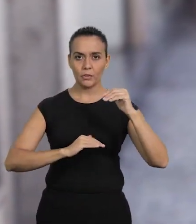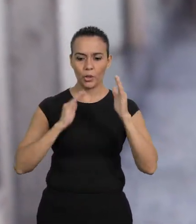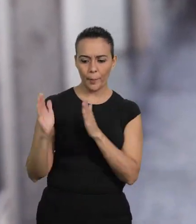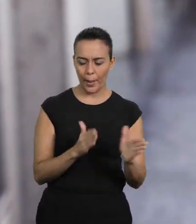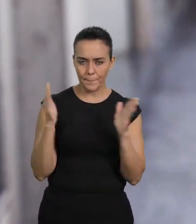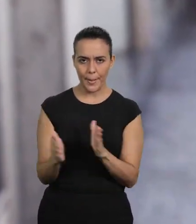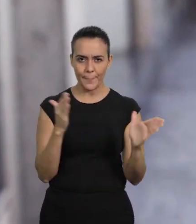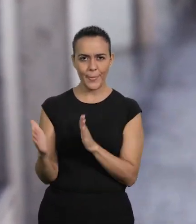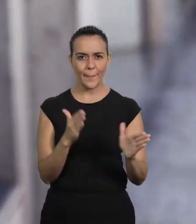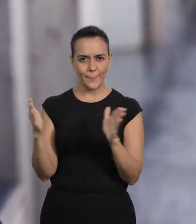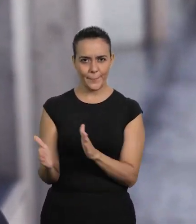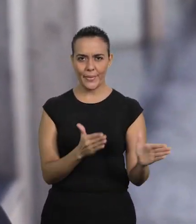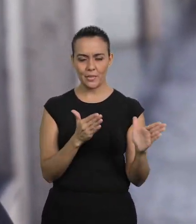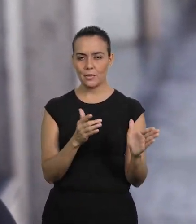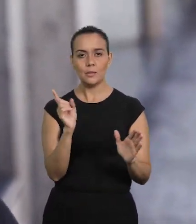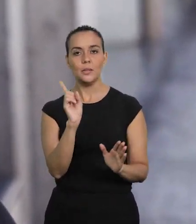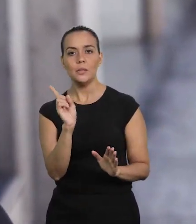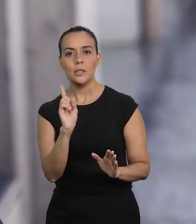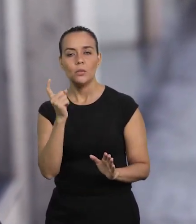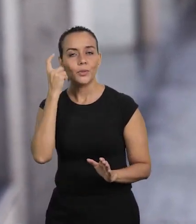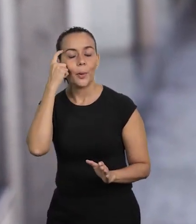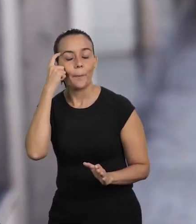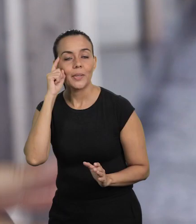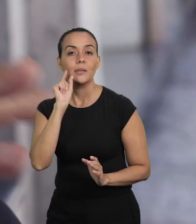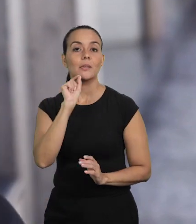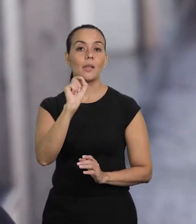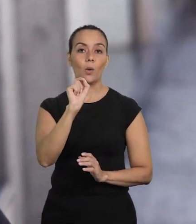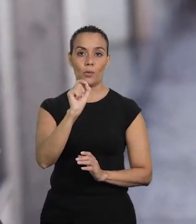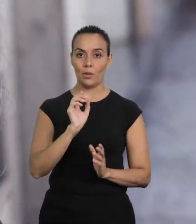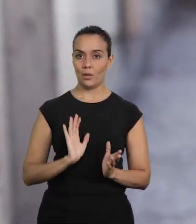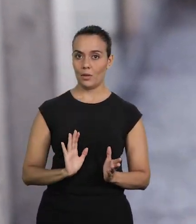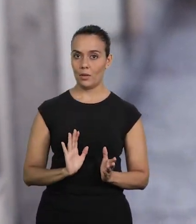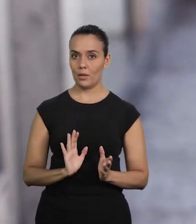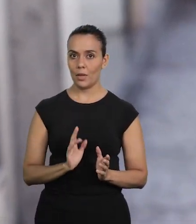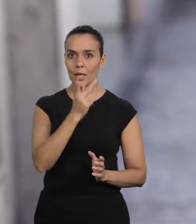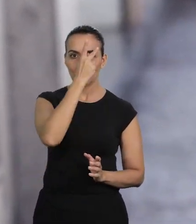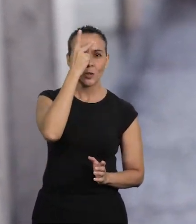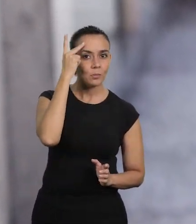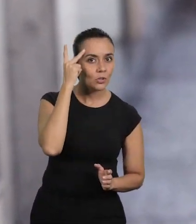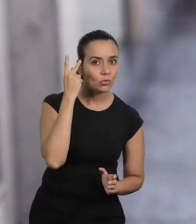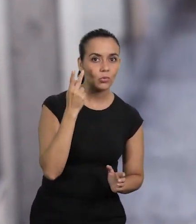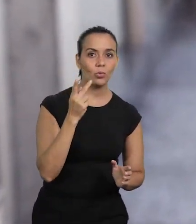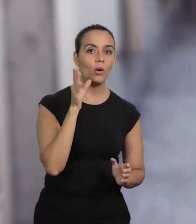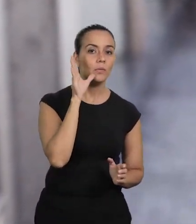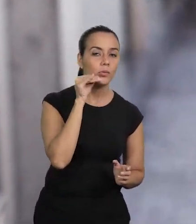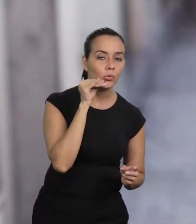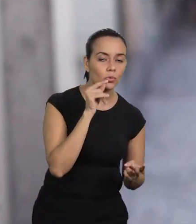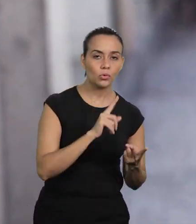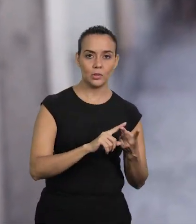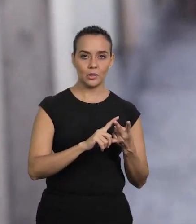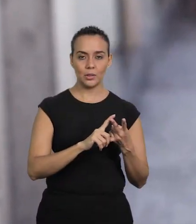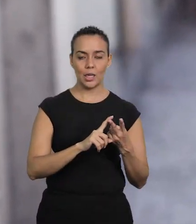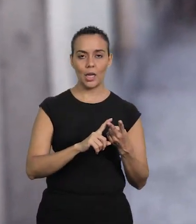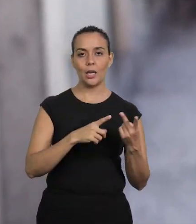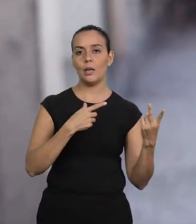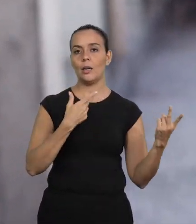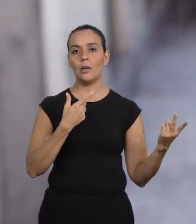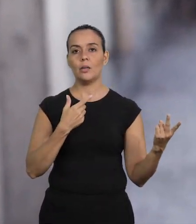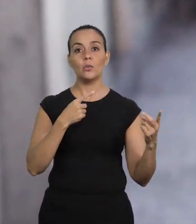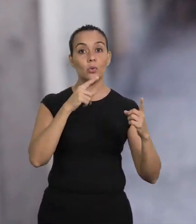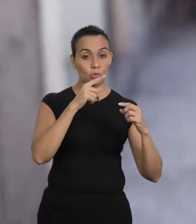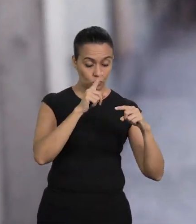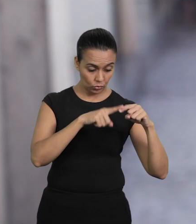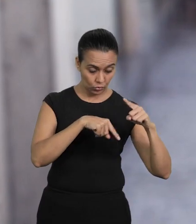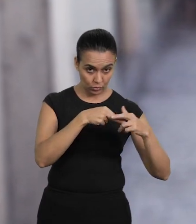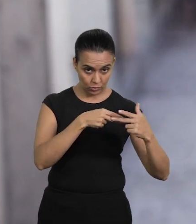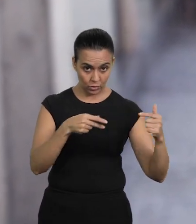mais. Ela, na verdade, está pensando em todo mundo que está envolvido numa determinada economia circular. Pessoas, objetos,